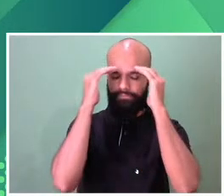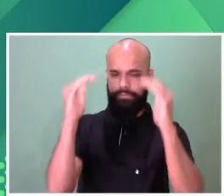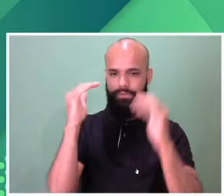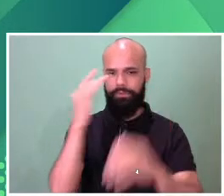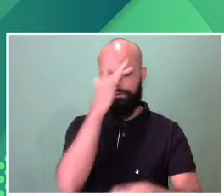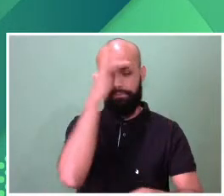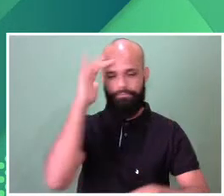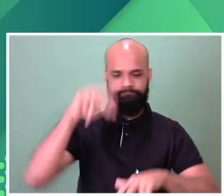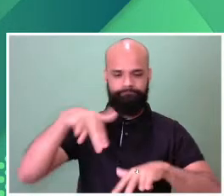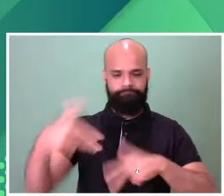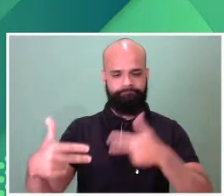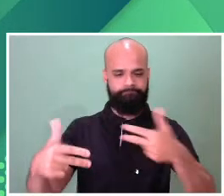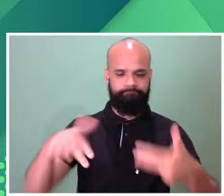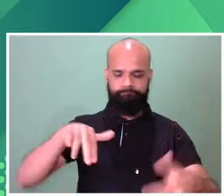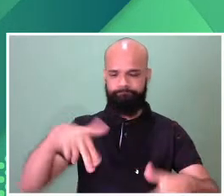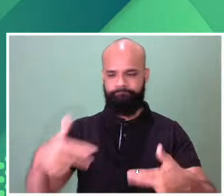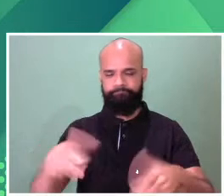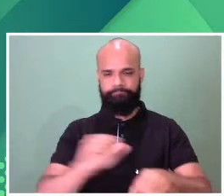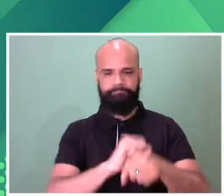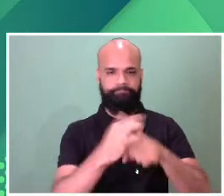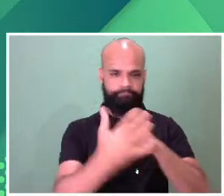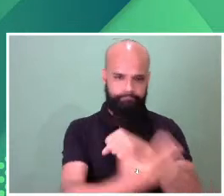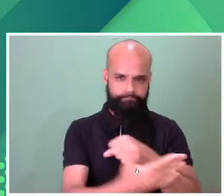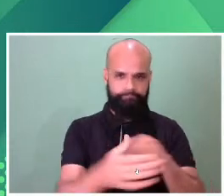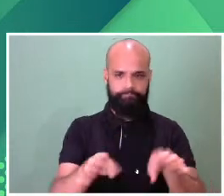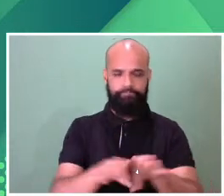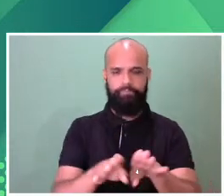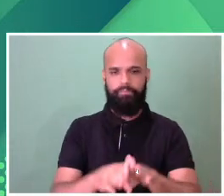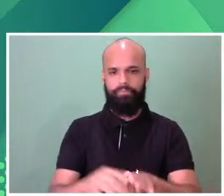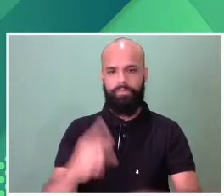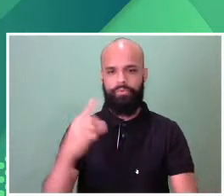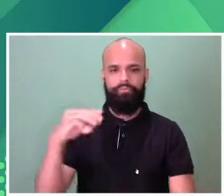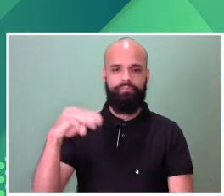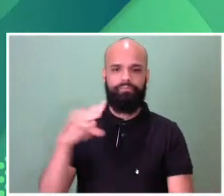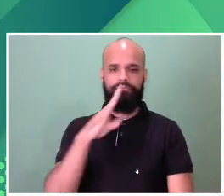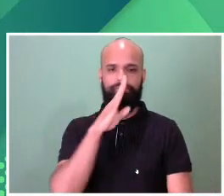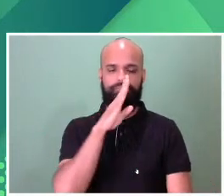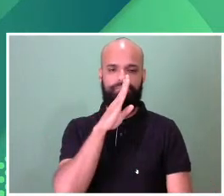por causa da Covid-19, façamos 1 minuto de silêncio.